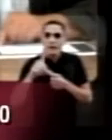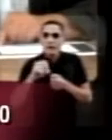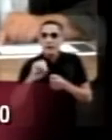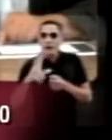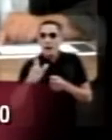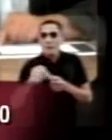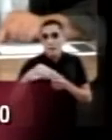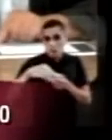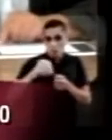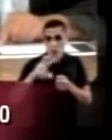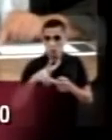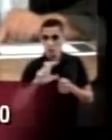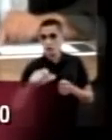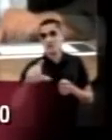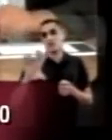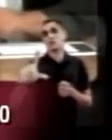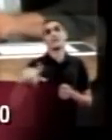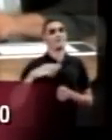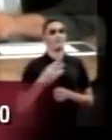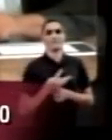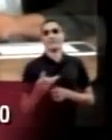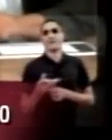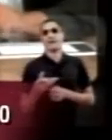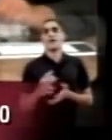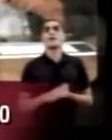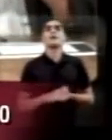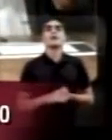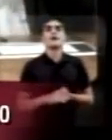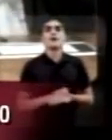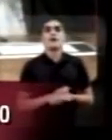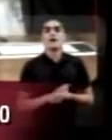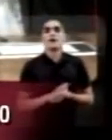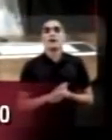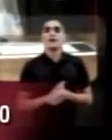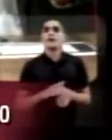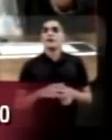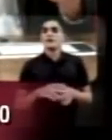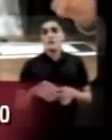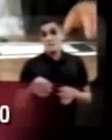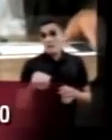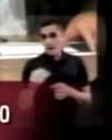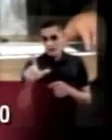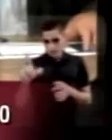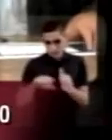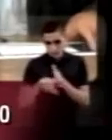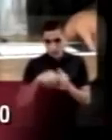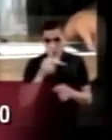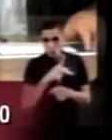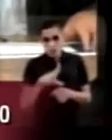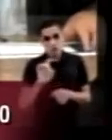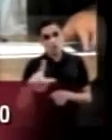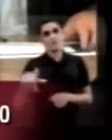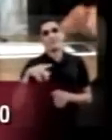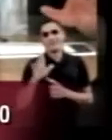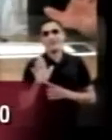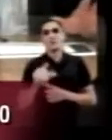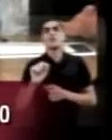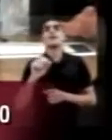que poderemos estar com 2. Então nós estamos vendo lá na frente, não